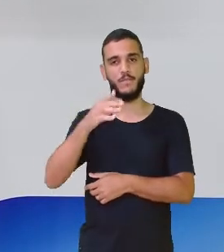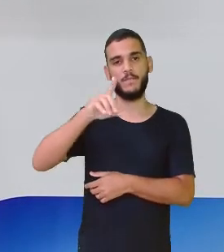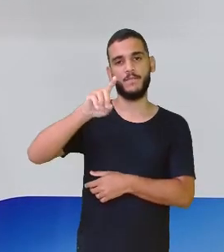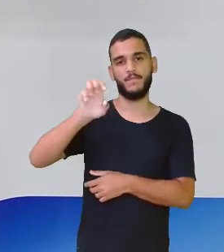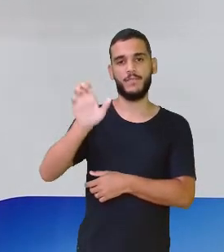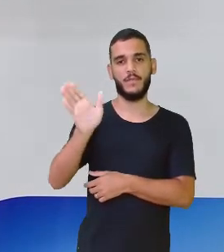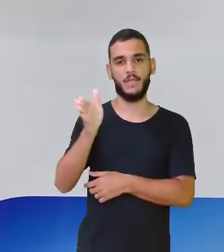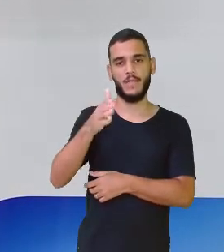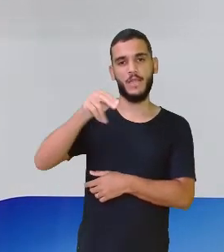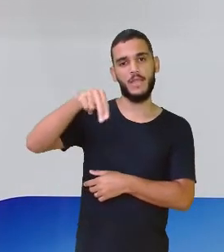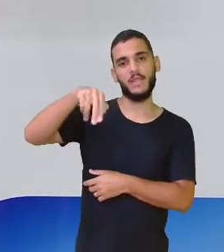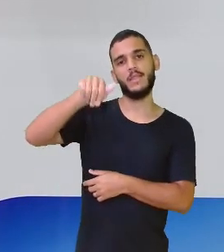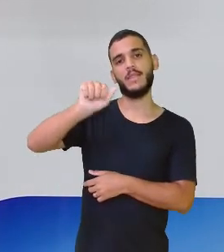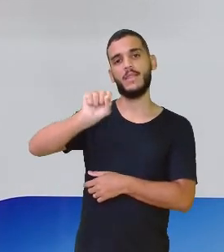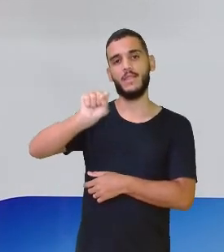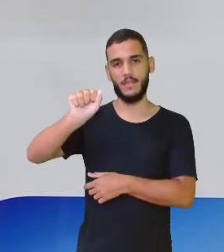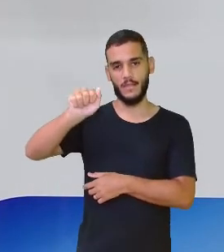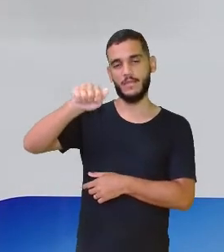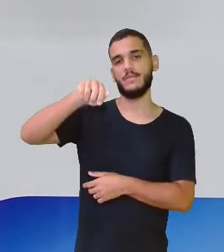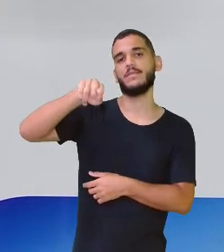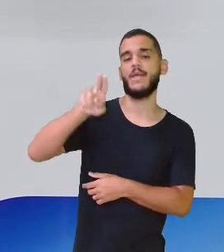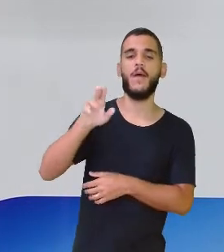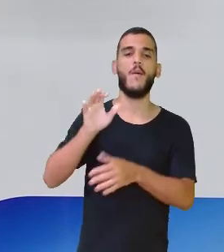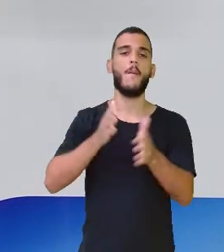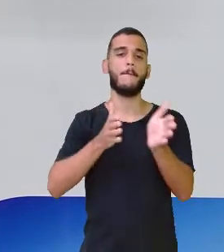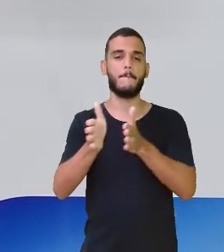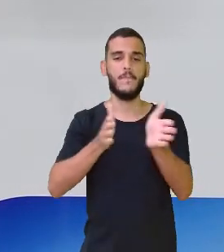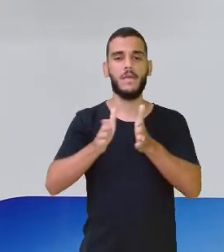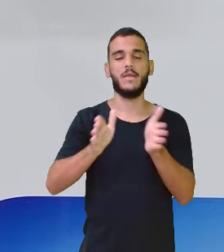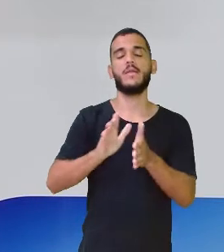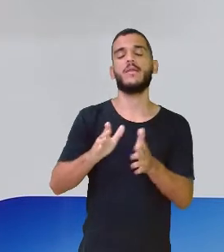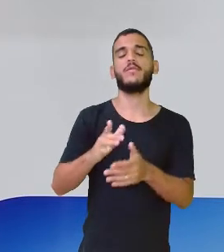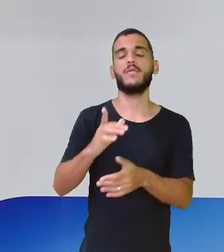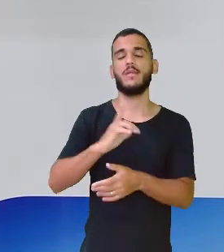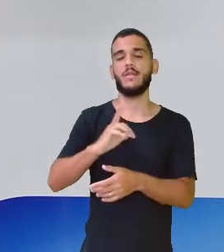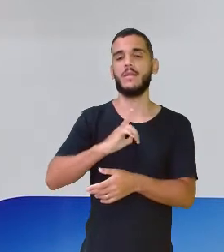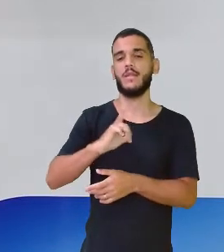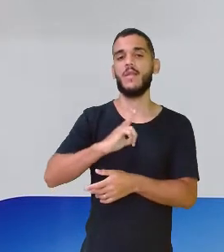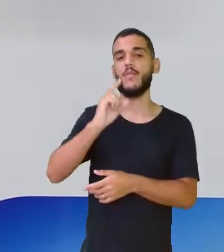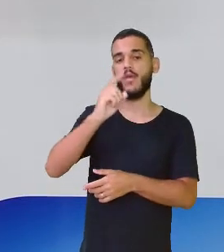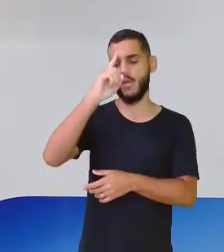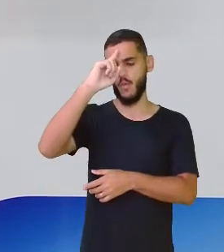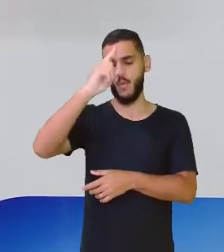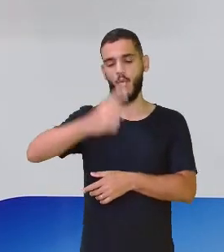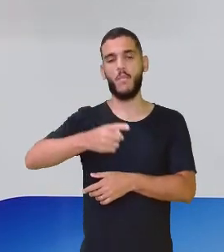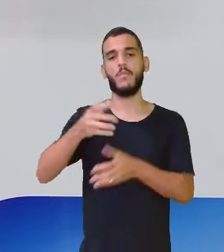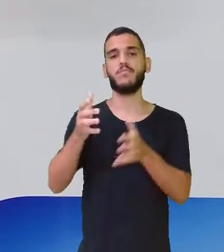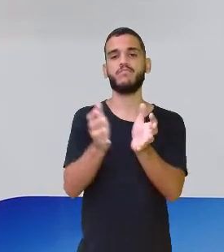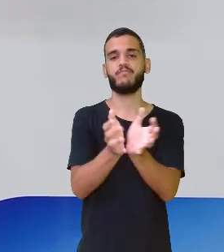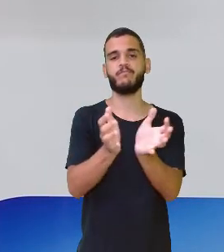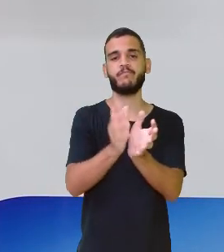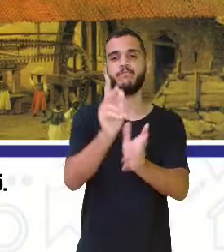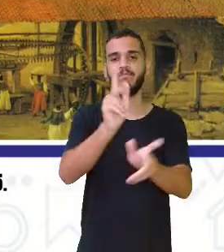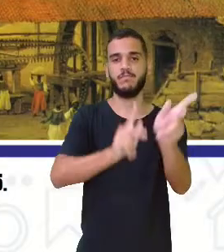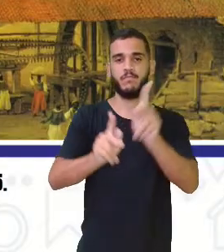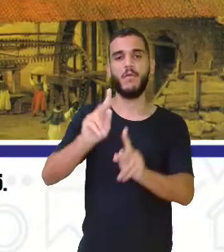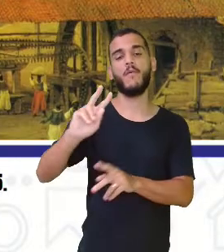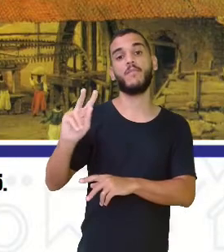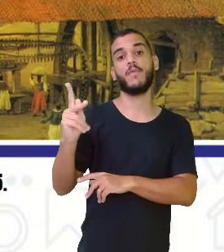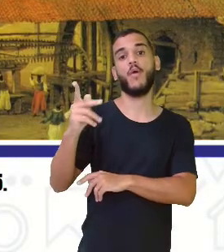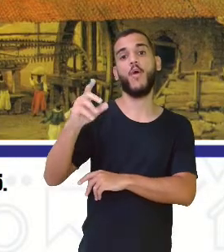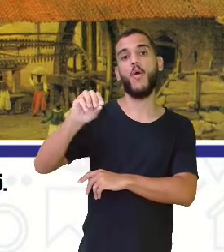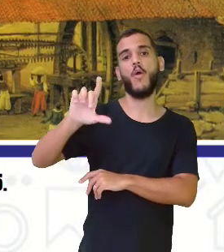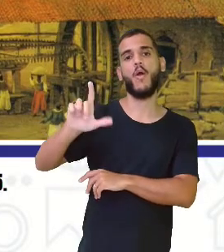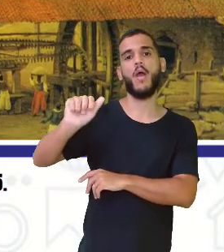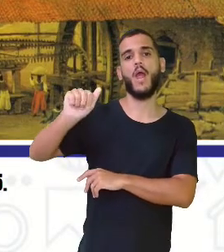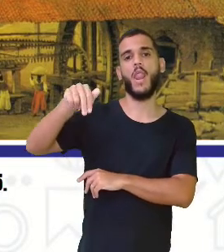holandês aqui no Recife, né, aqui em Pernambuco. Então observa aí, presta atenção, vejam